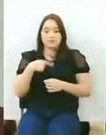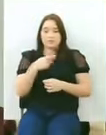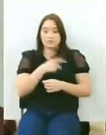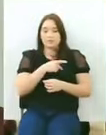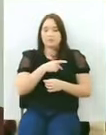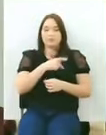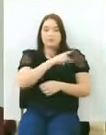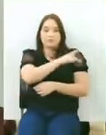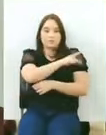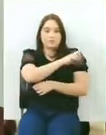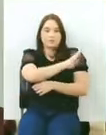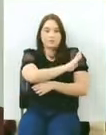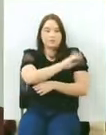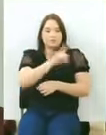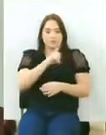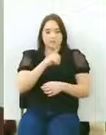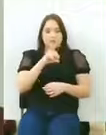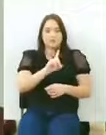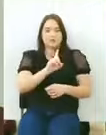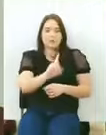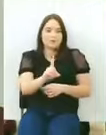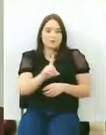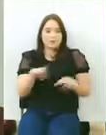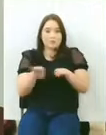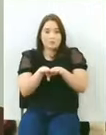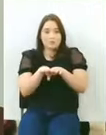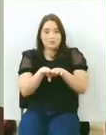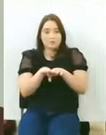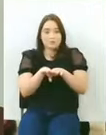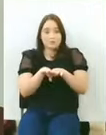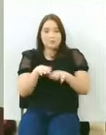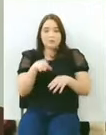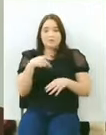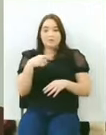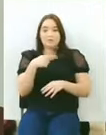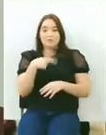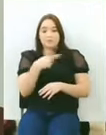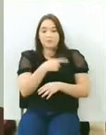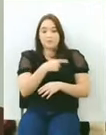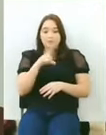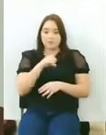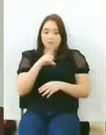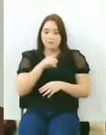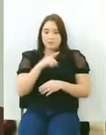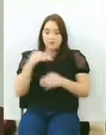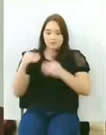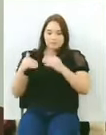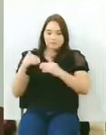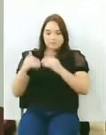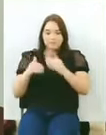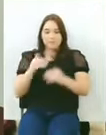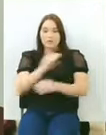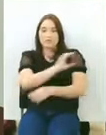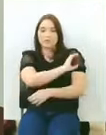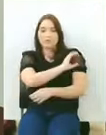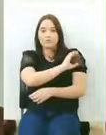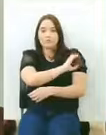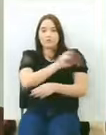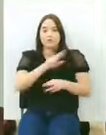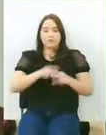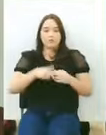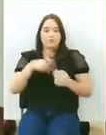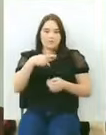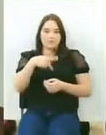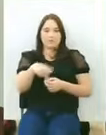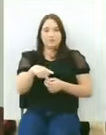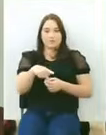autoridade, pastores e presbíteros têm autoridade igual. O pastor ele tem precedência no conselho por causa